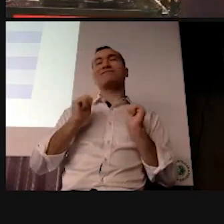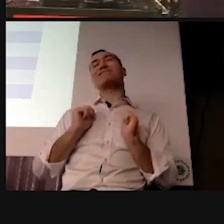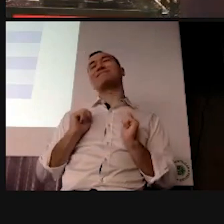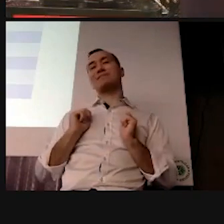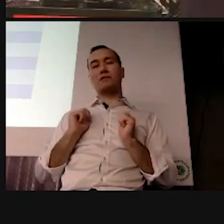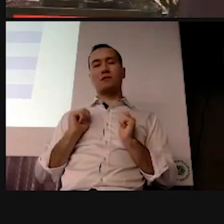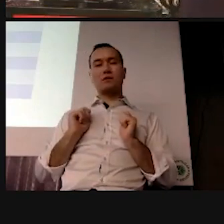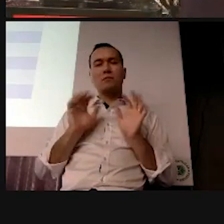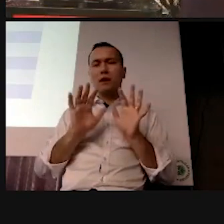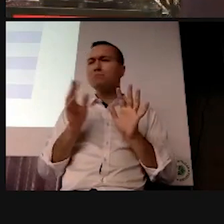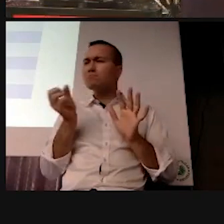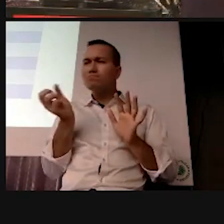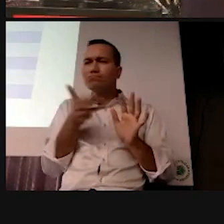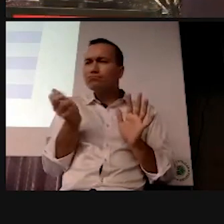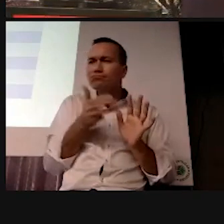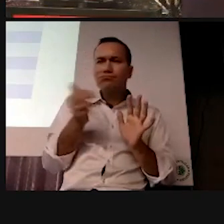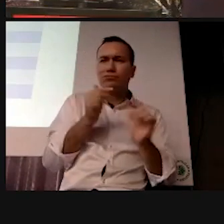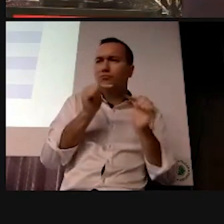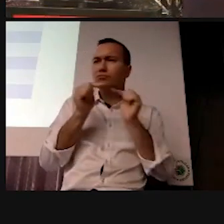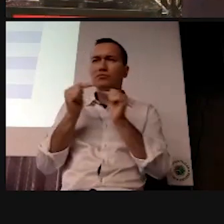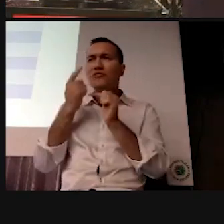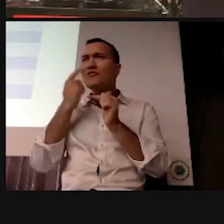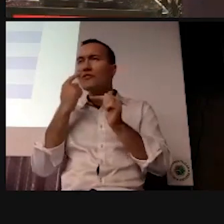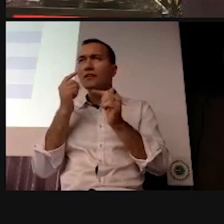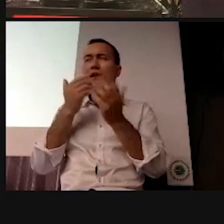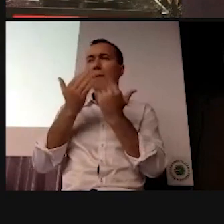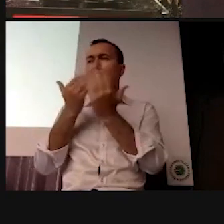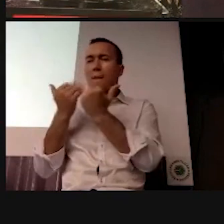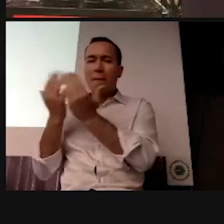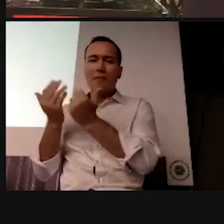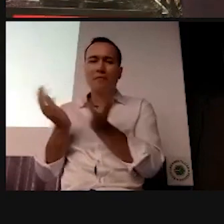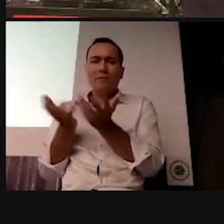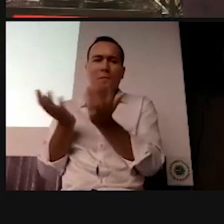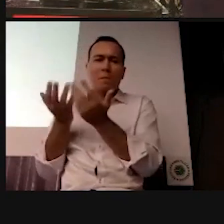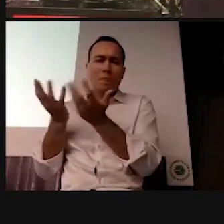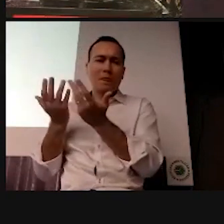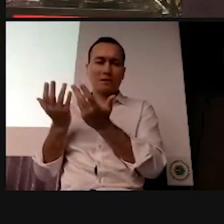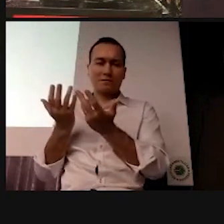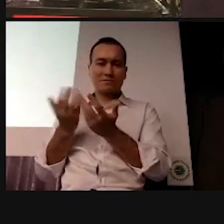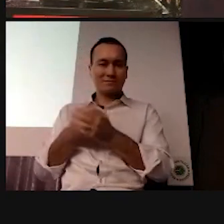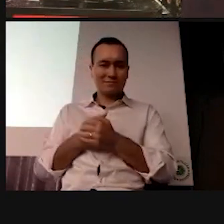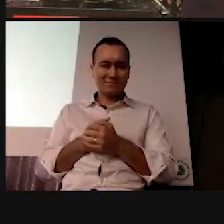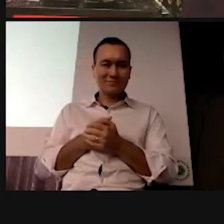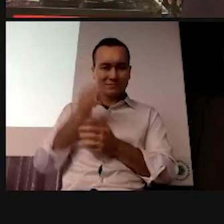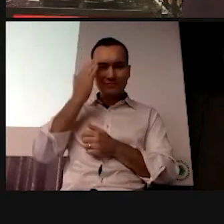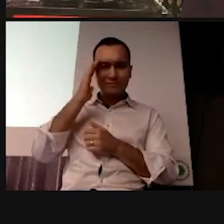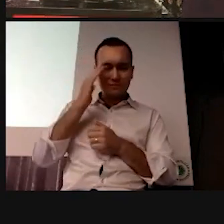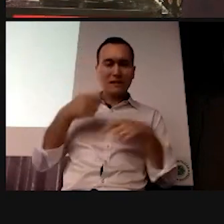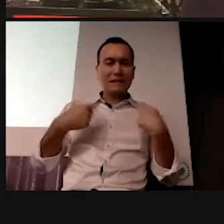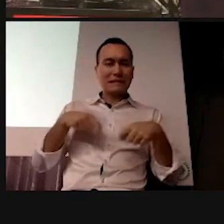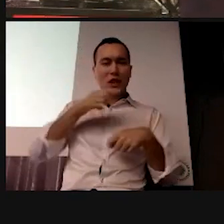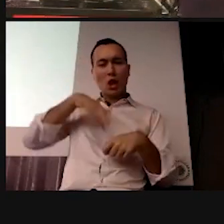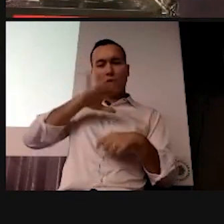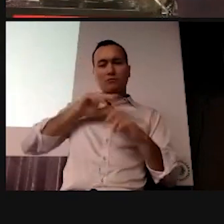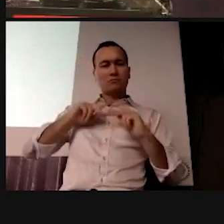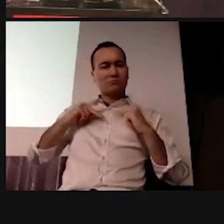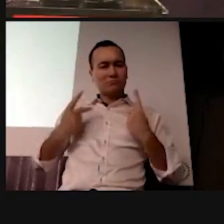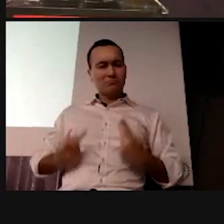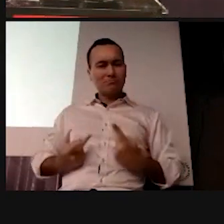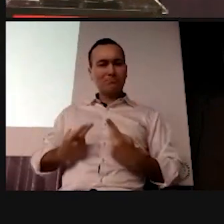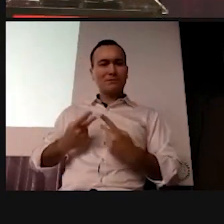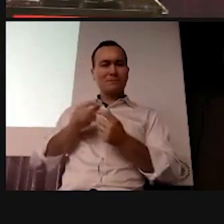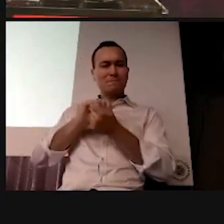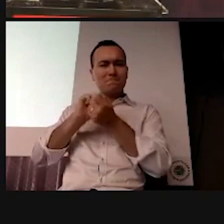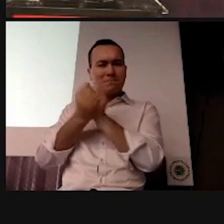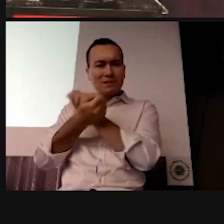estar conectado às pessoas. Eu digo que a gente precisa ser mais humanos e menos recursos. As pessoas perguntam muito para mim, JP, qual é o